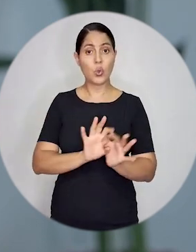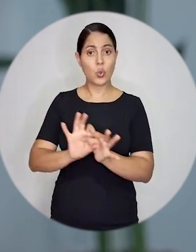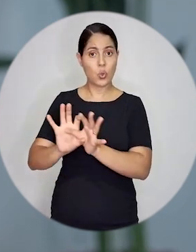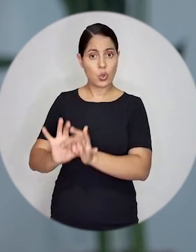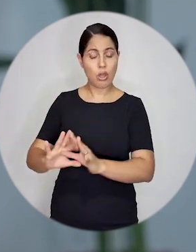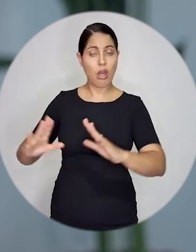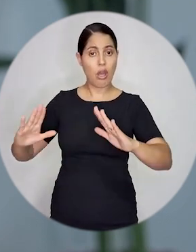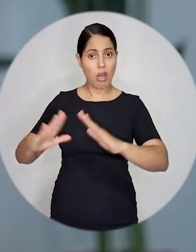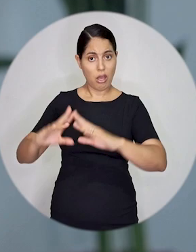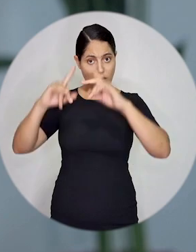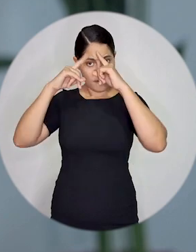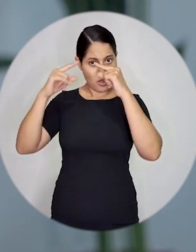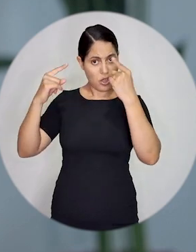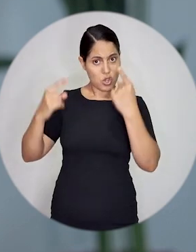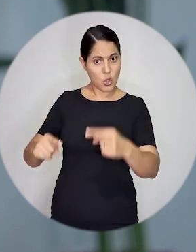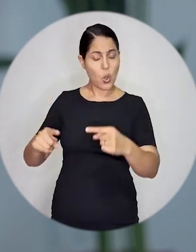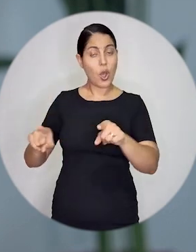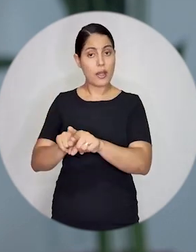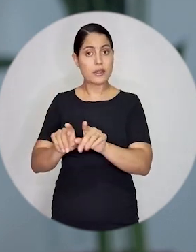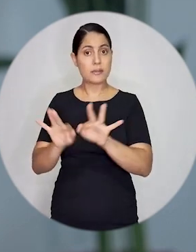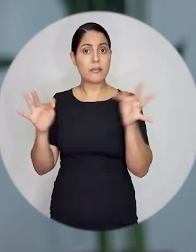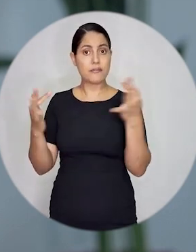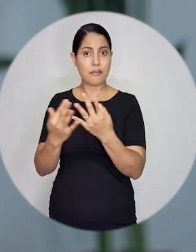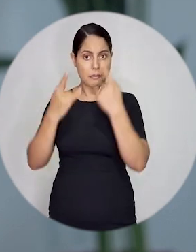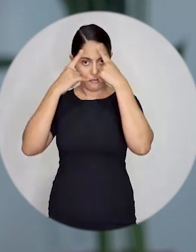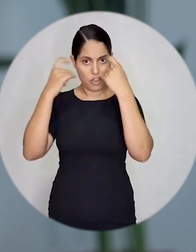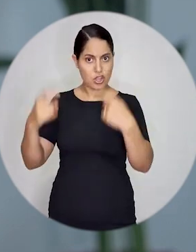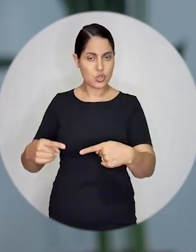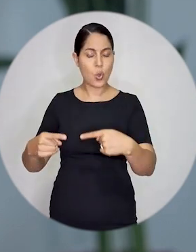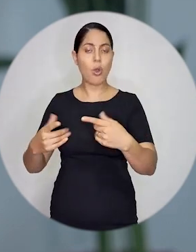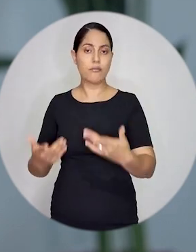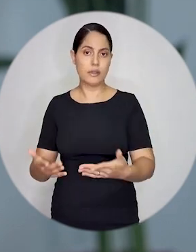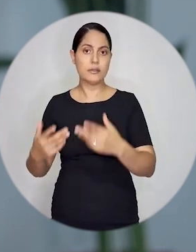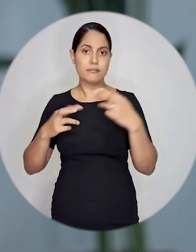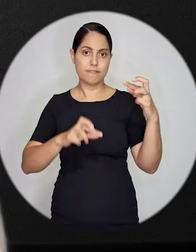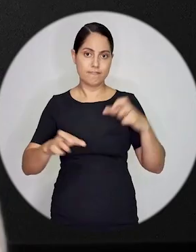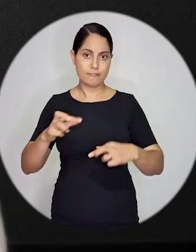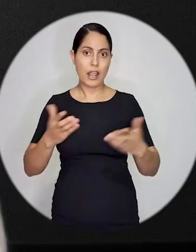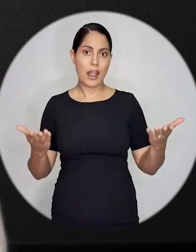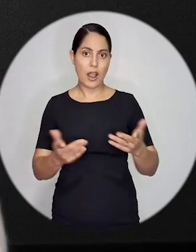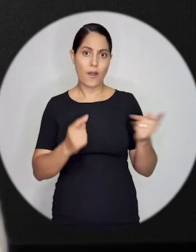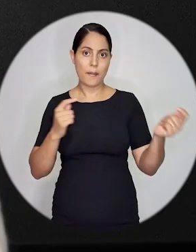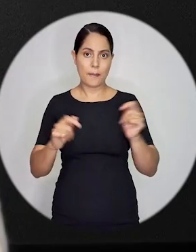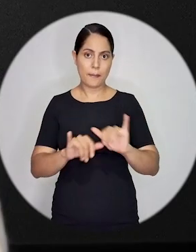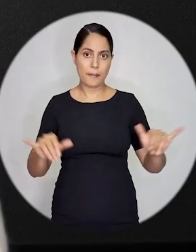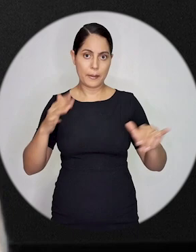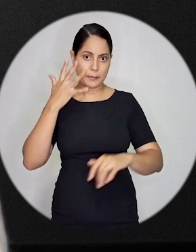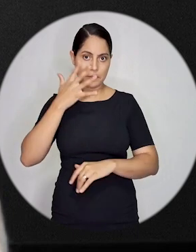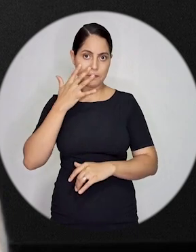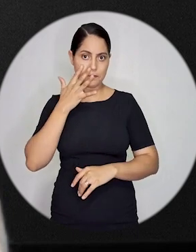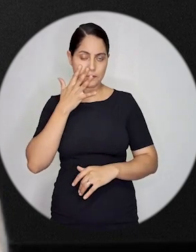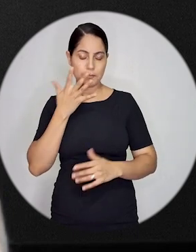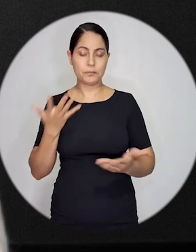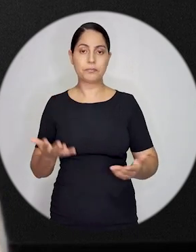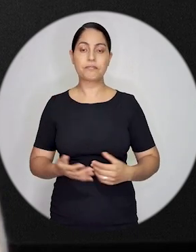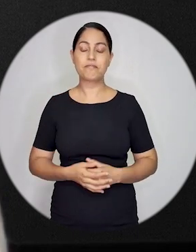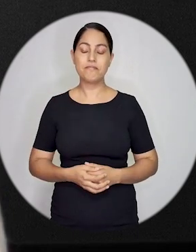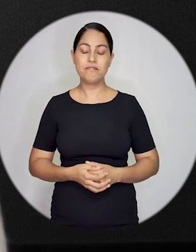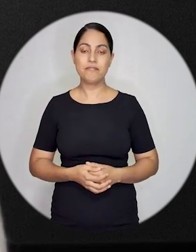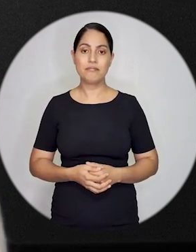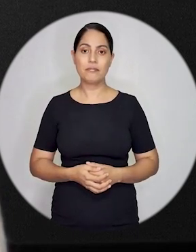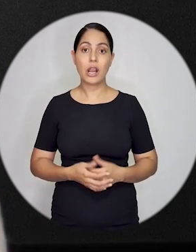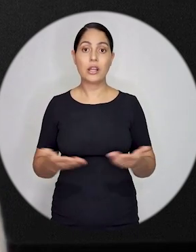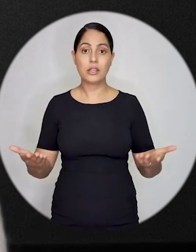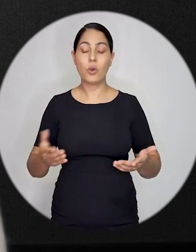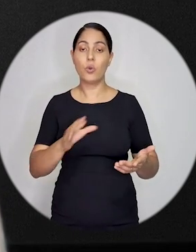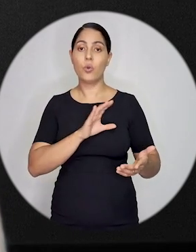a violência doméstica e familiar. É o que a gente acompanha agora na entrevista. A Comissão Especial de Direito Previdenciário do Conselho Federal